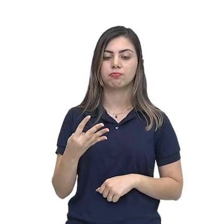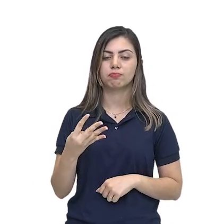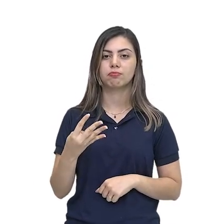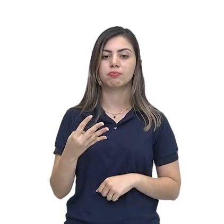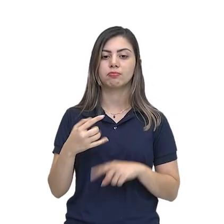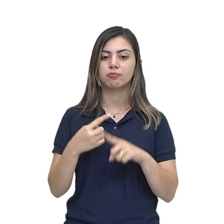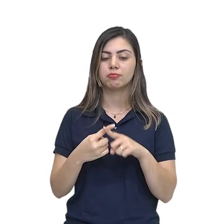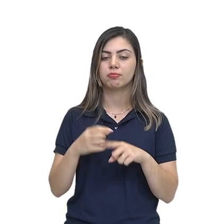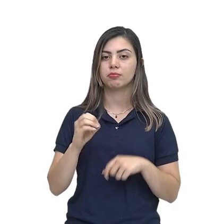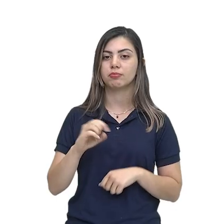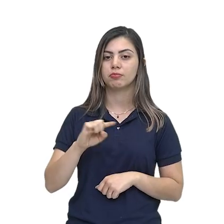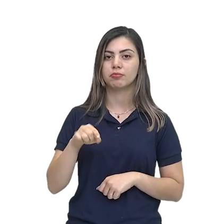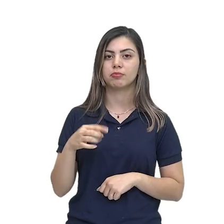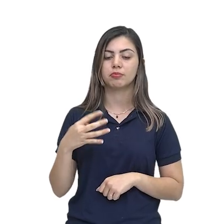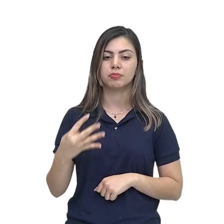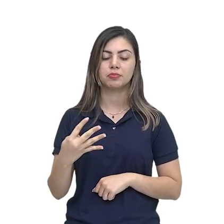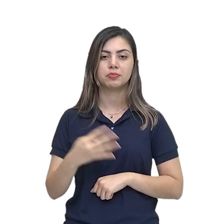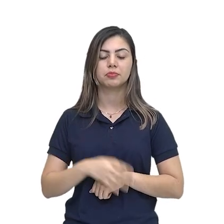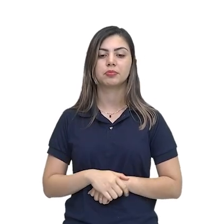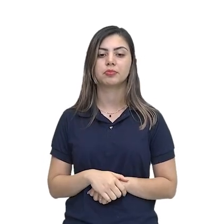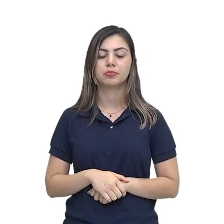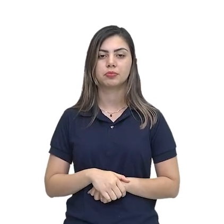0,4 vezes